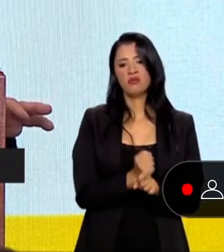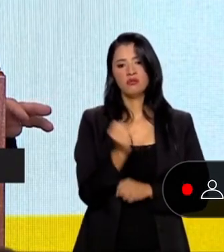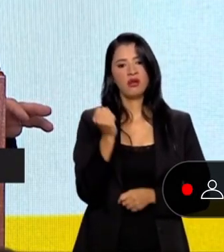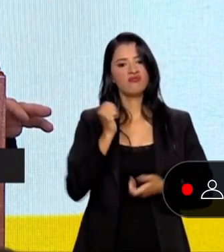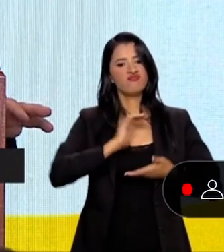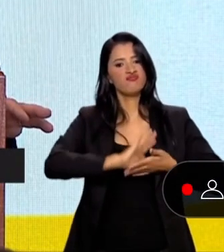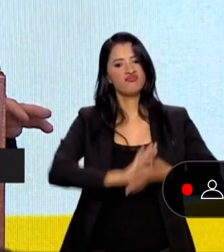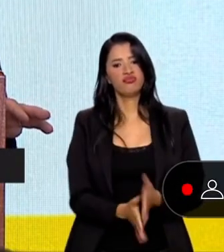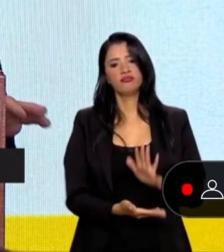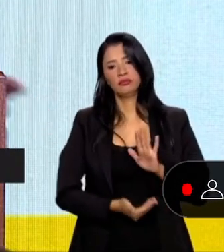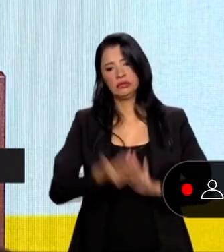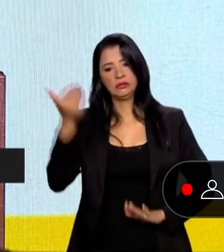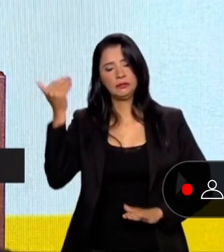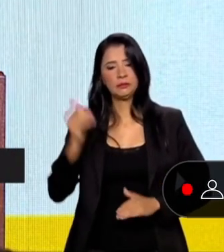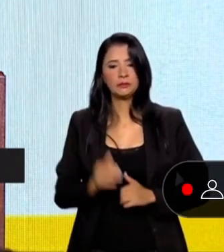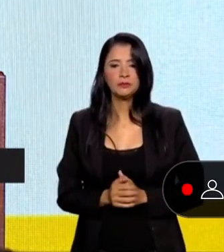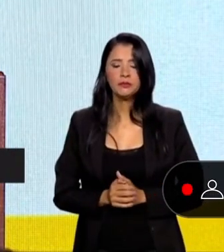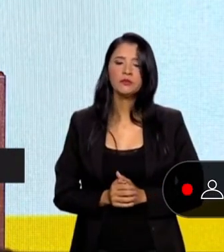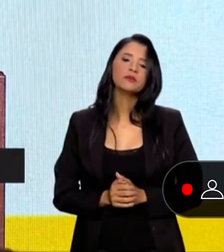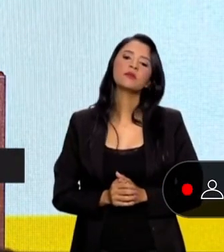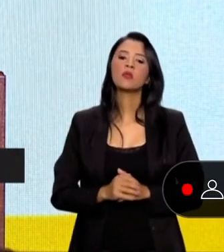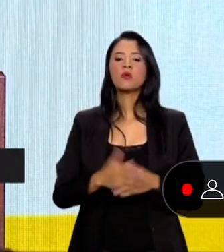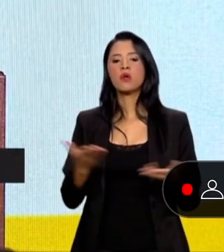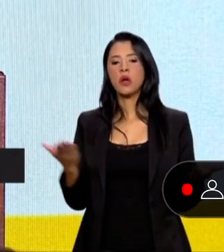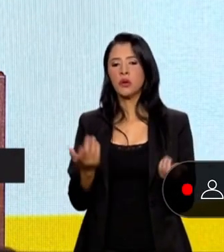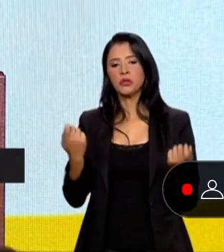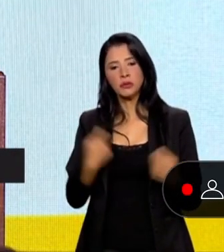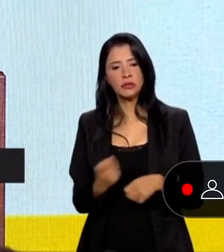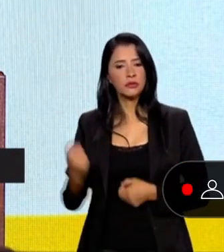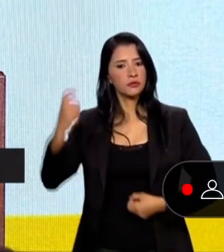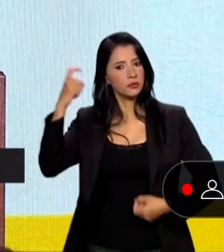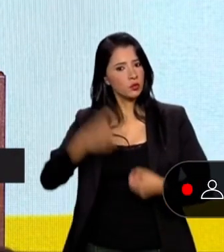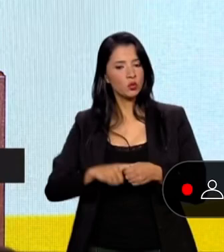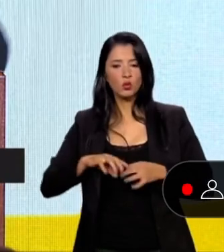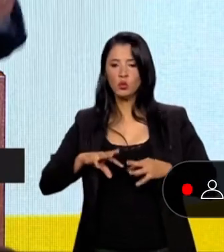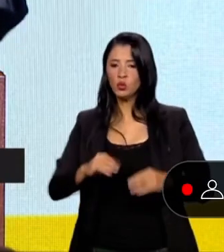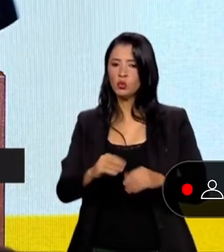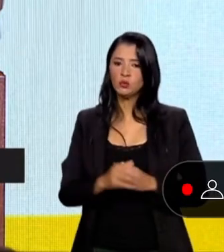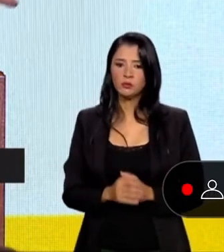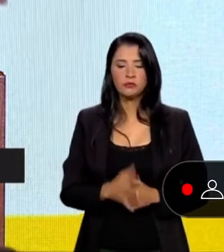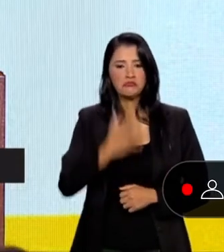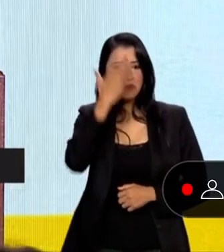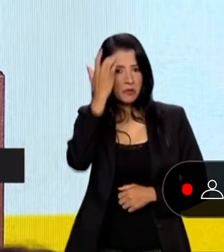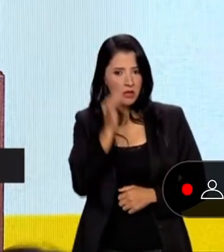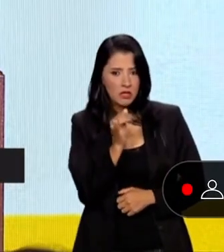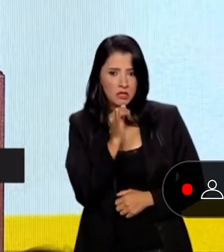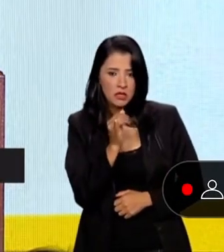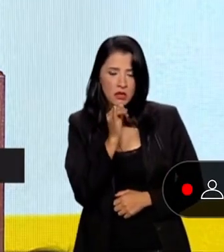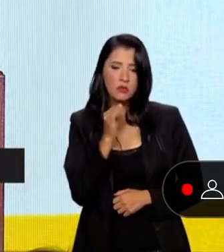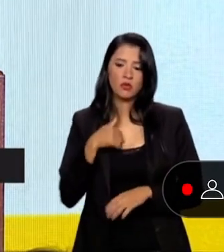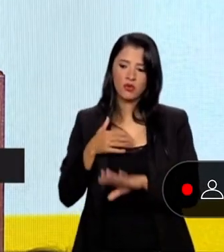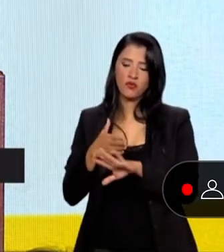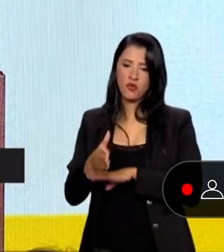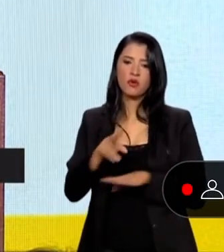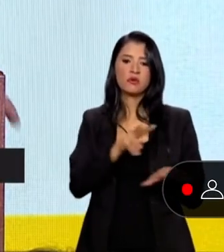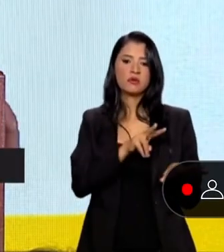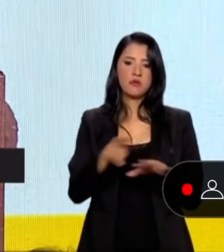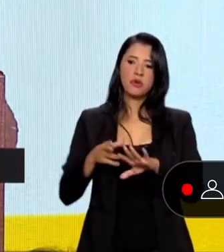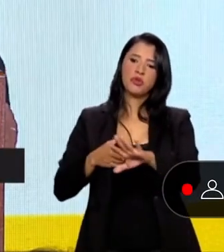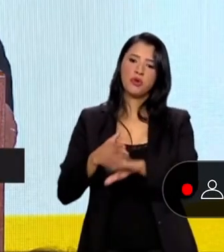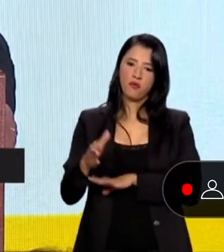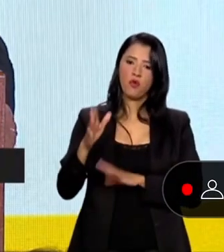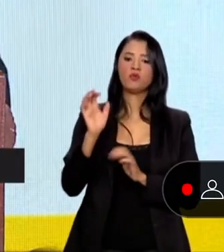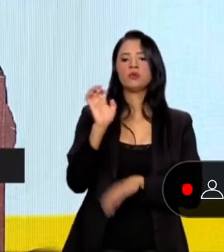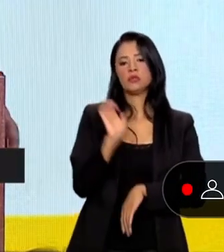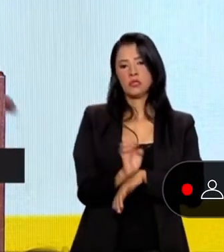destruir. Ou seja, agora nós temos que reconstruir tudo. Amanhã, por exemplo, essa semana eu vou no estado do